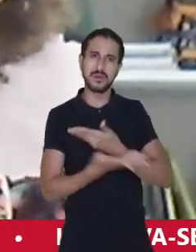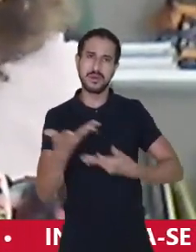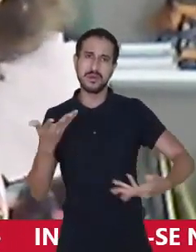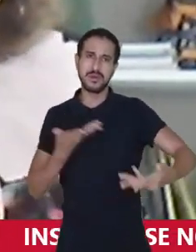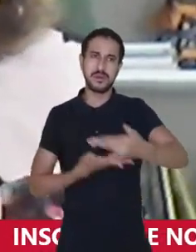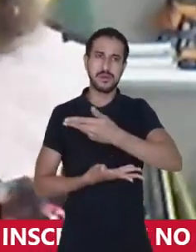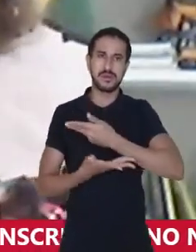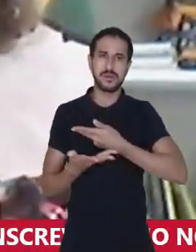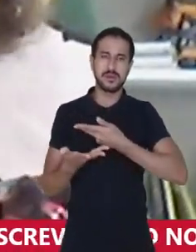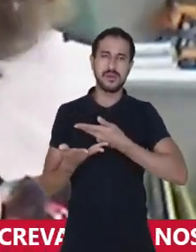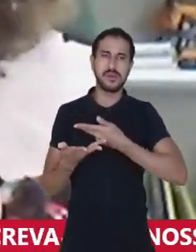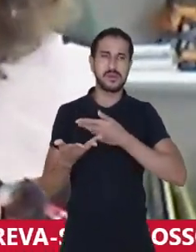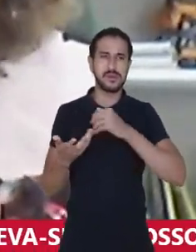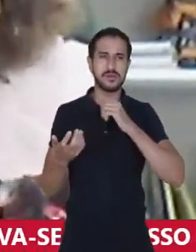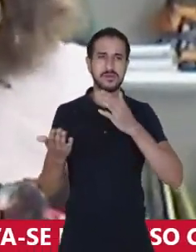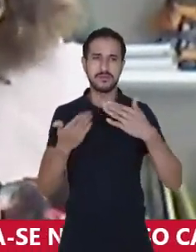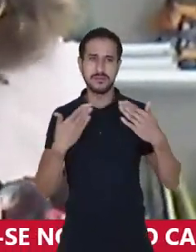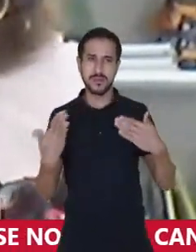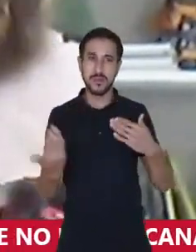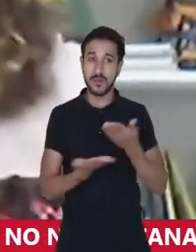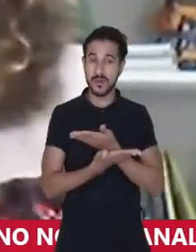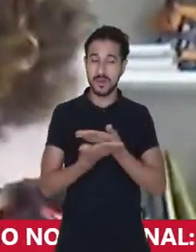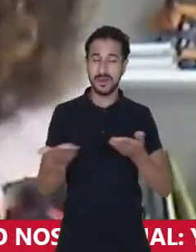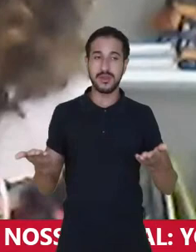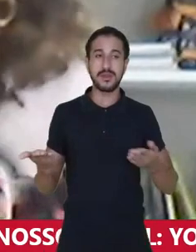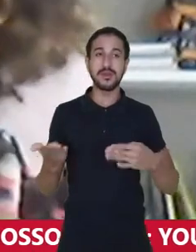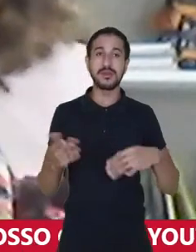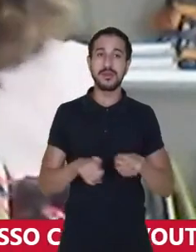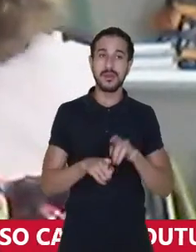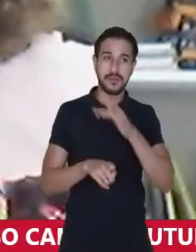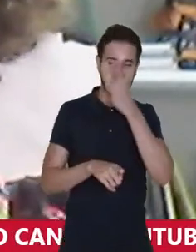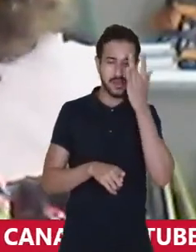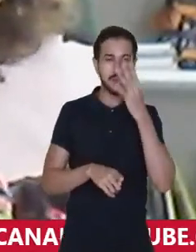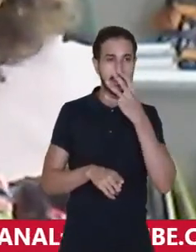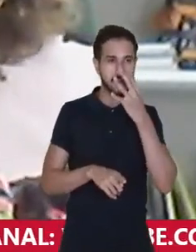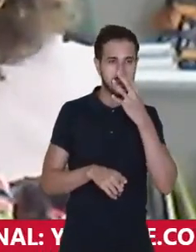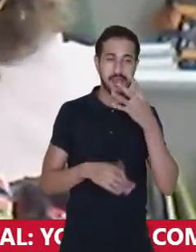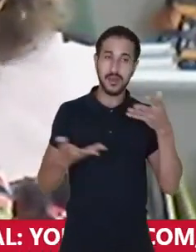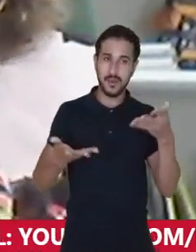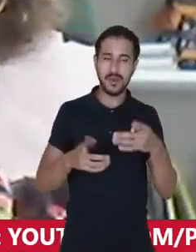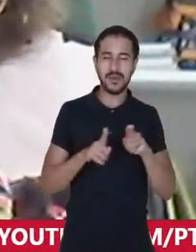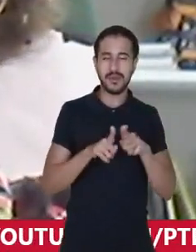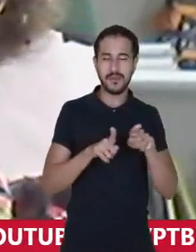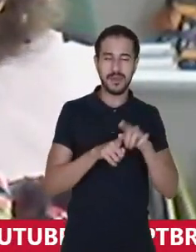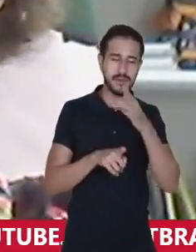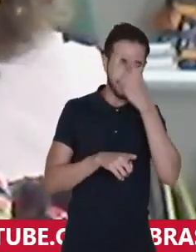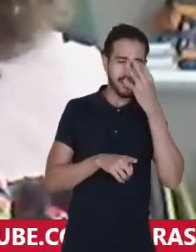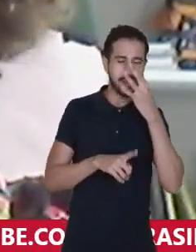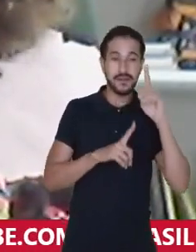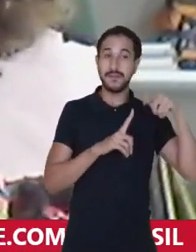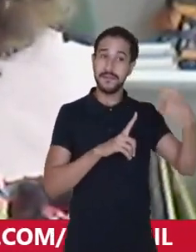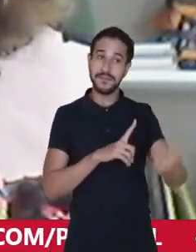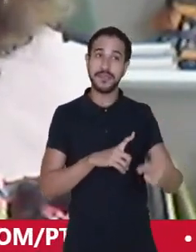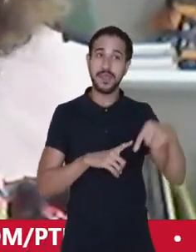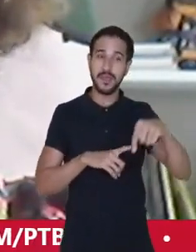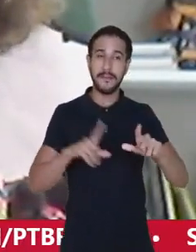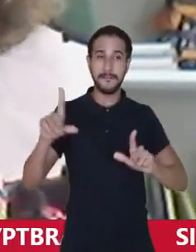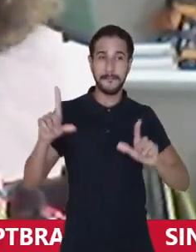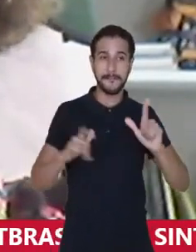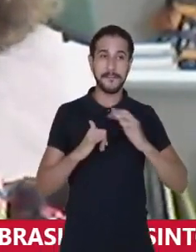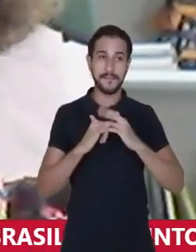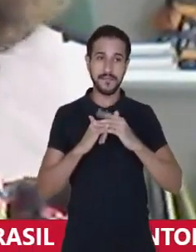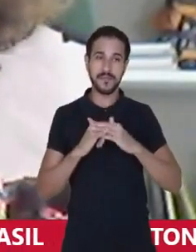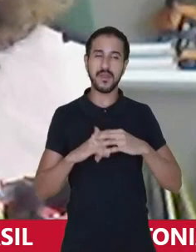aqui com os que já nos assistem e com os que vão nos assistir depois, nesse canal, que é também